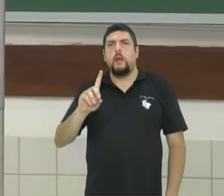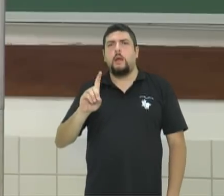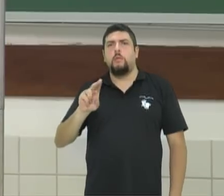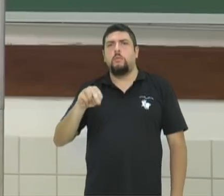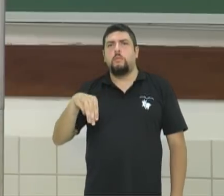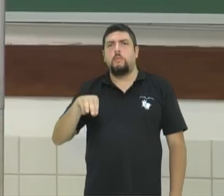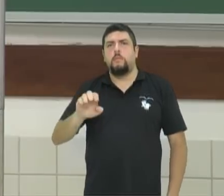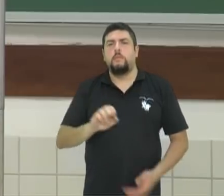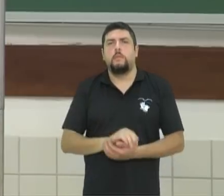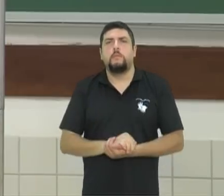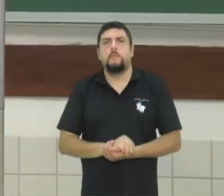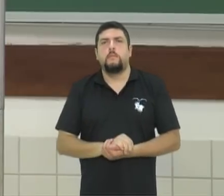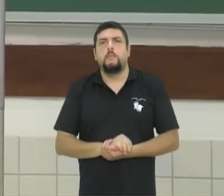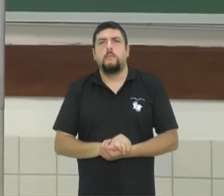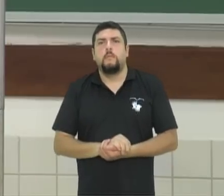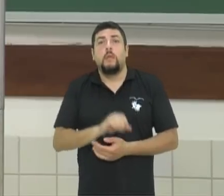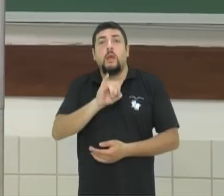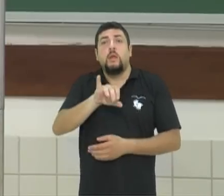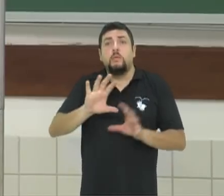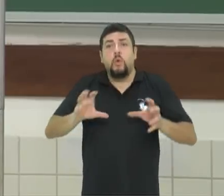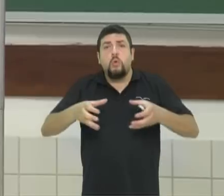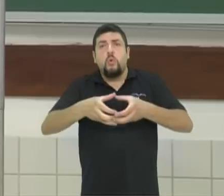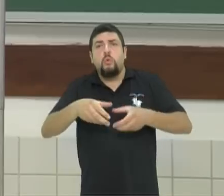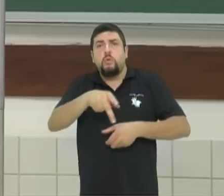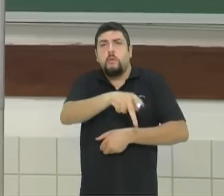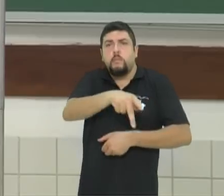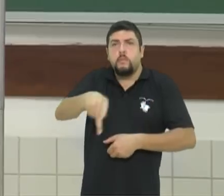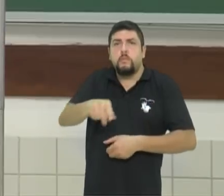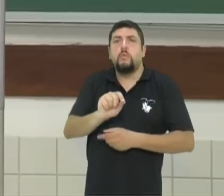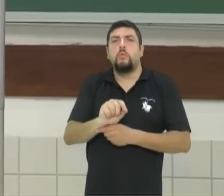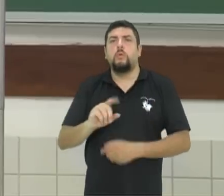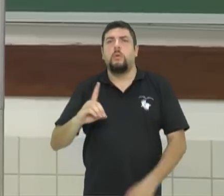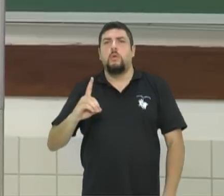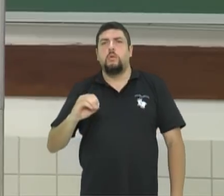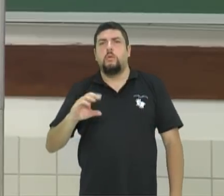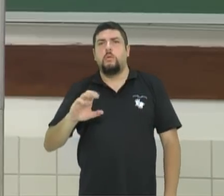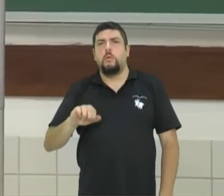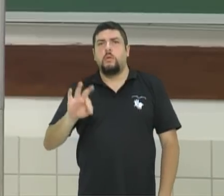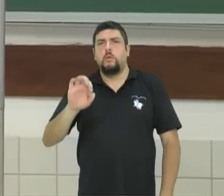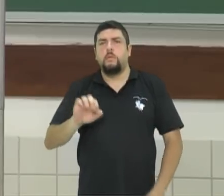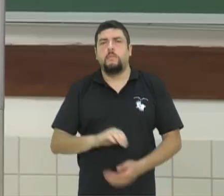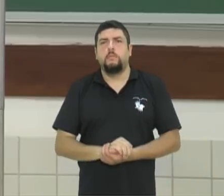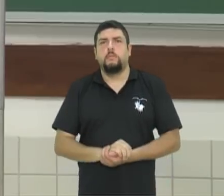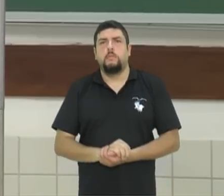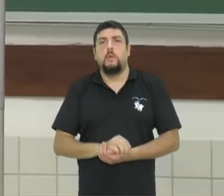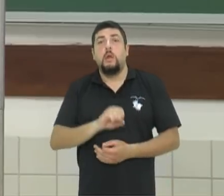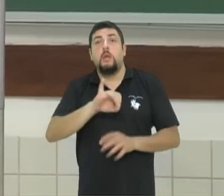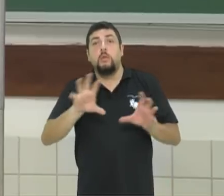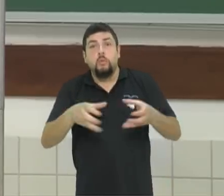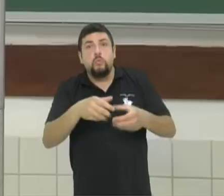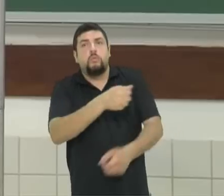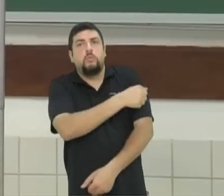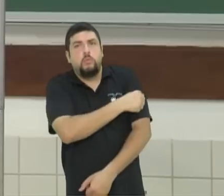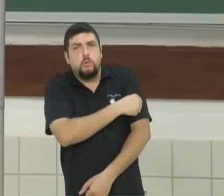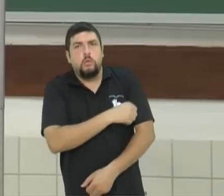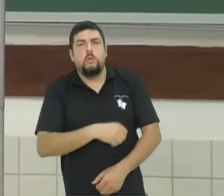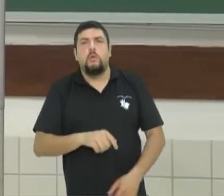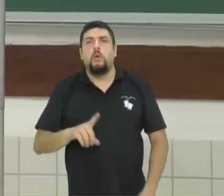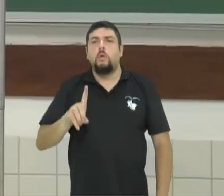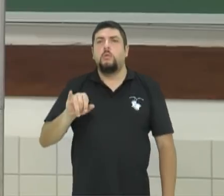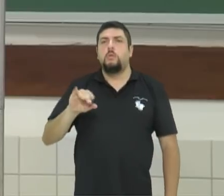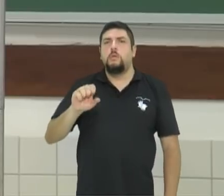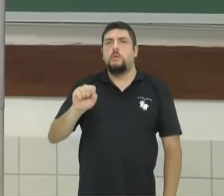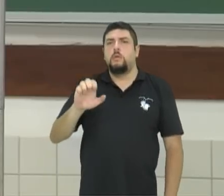professores compõe o corpo docente da escola. Né? Já o conjunto de alunos compõe o corpo discente. né? Então, docente